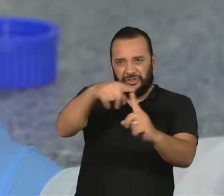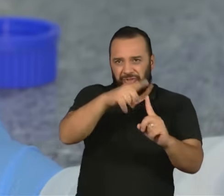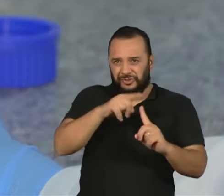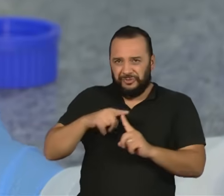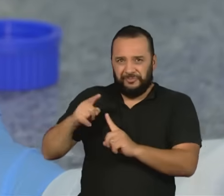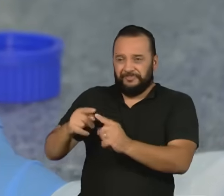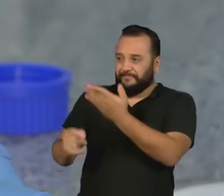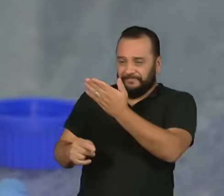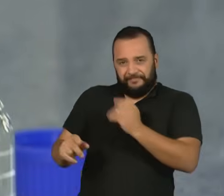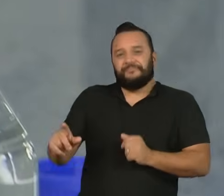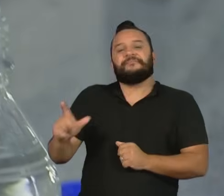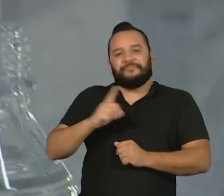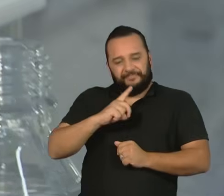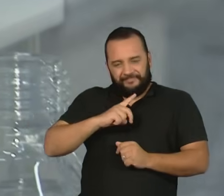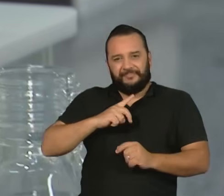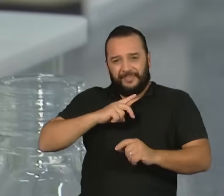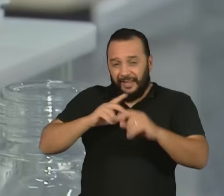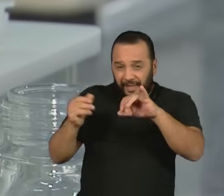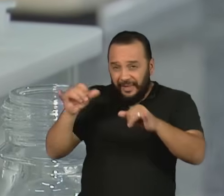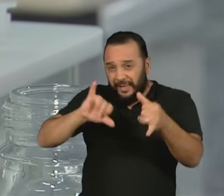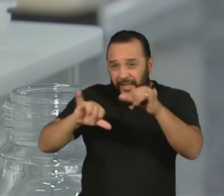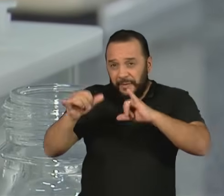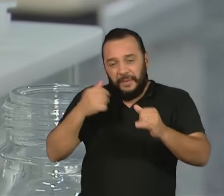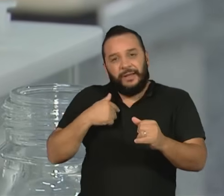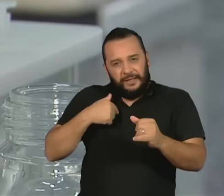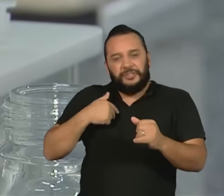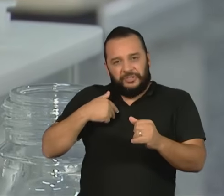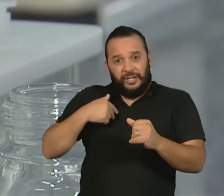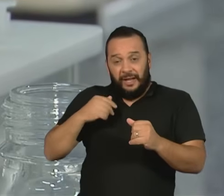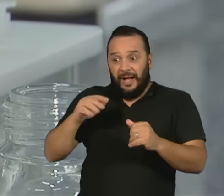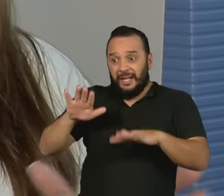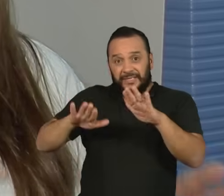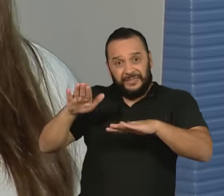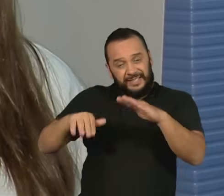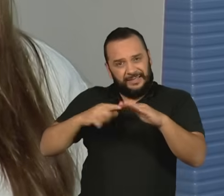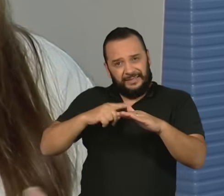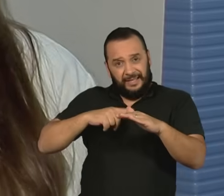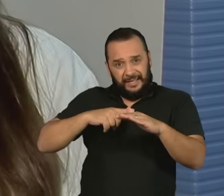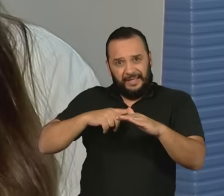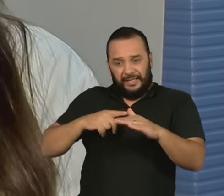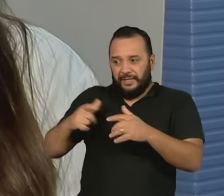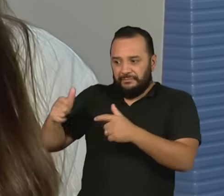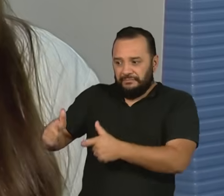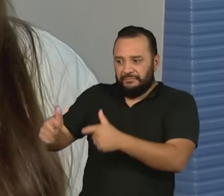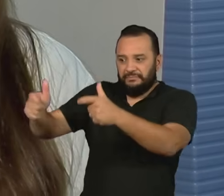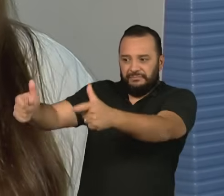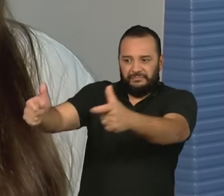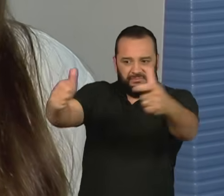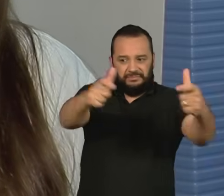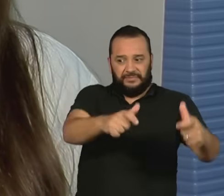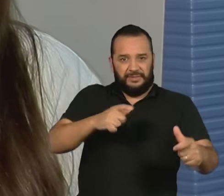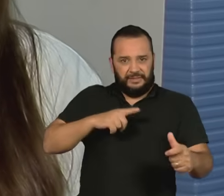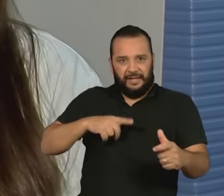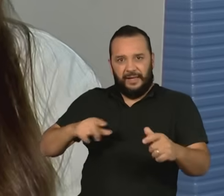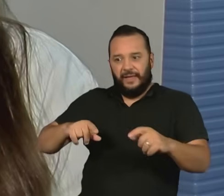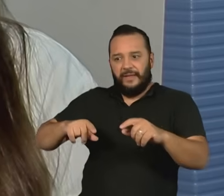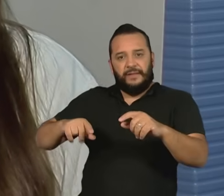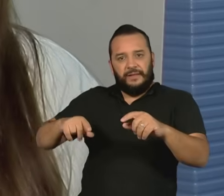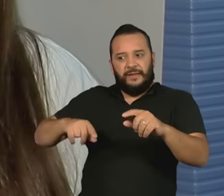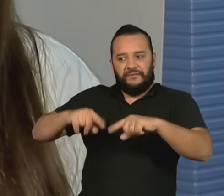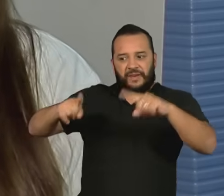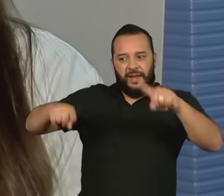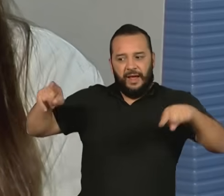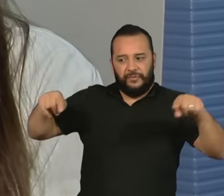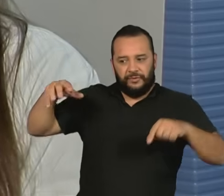As concentrações encontradas, elas variaram nas 3 regiões, justamente acompanhando essa